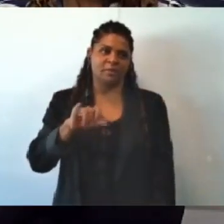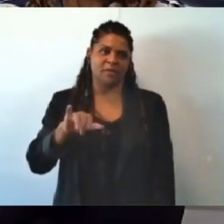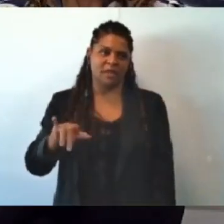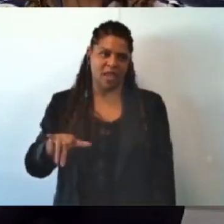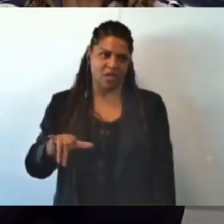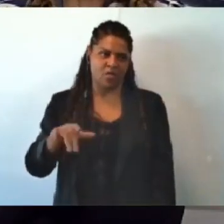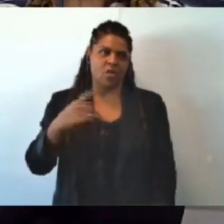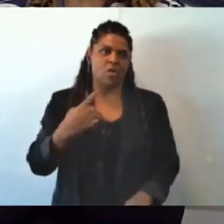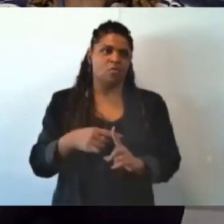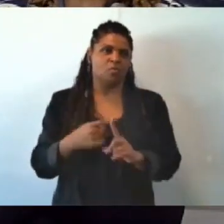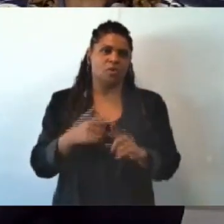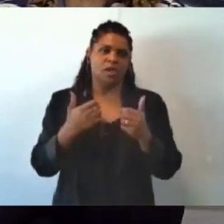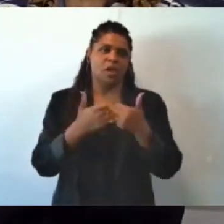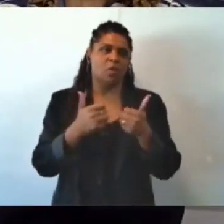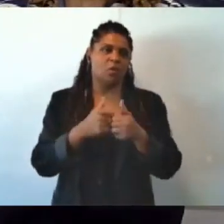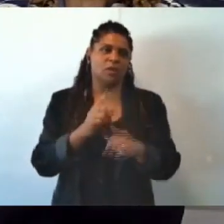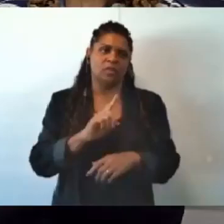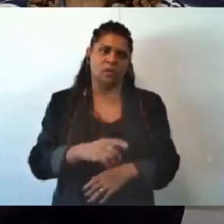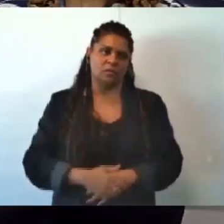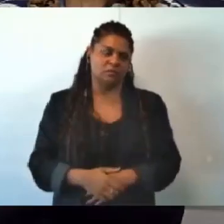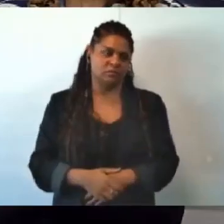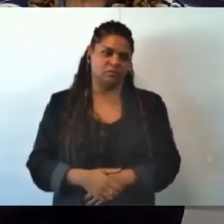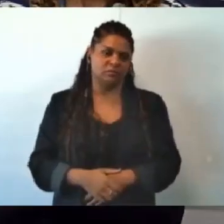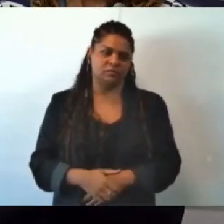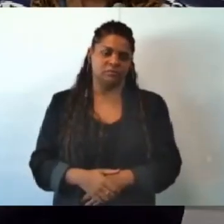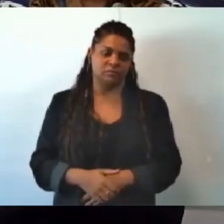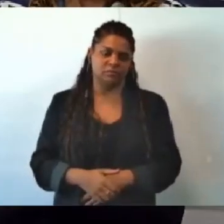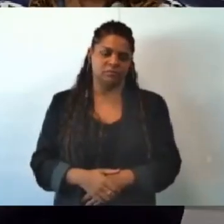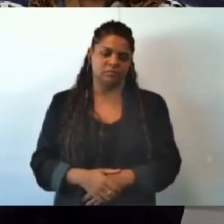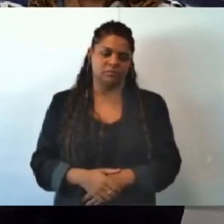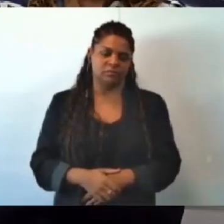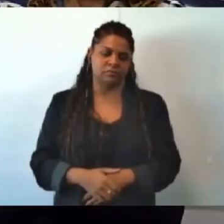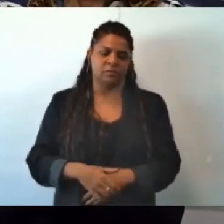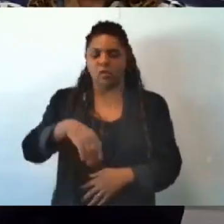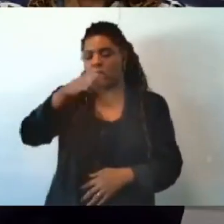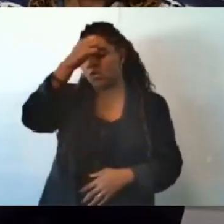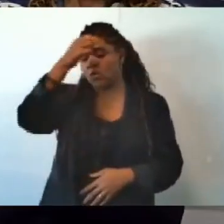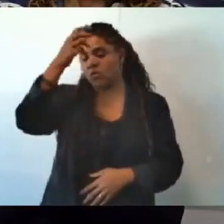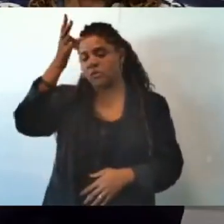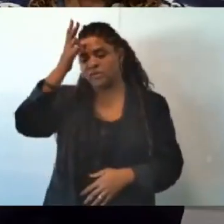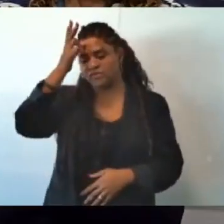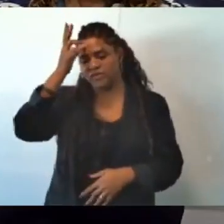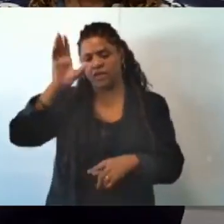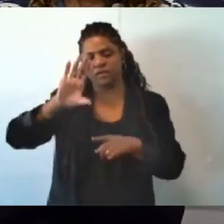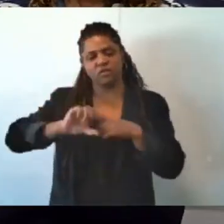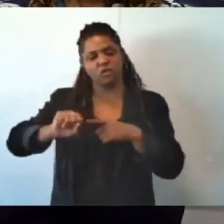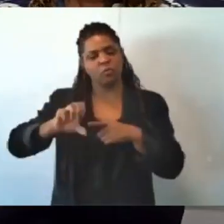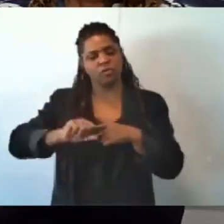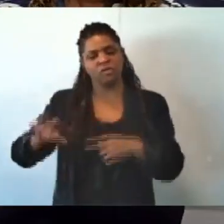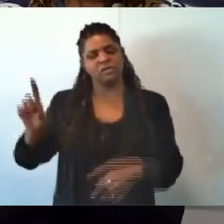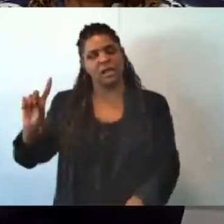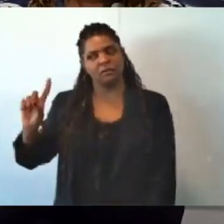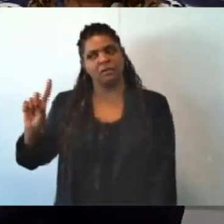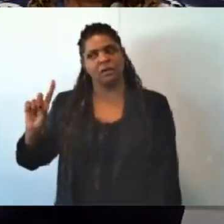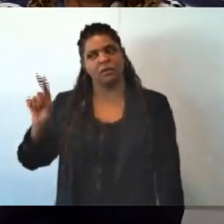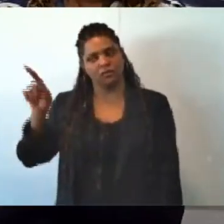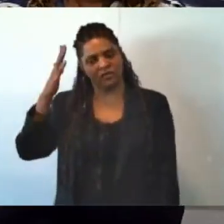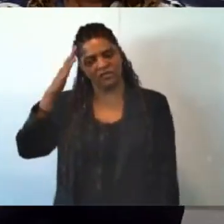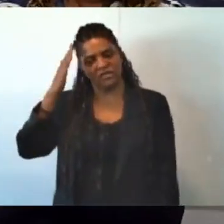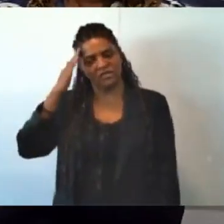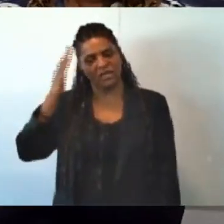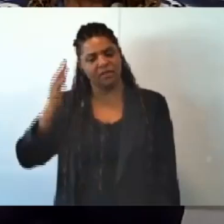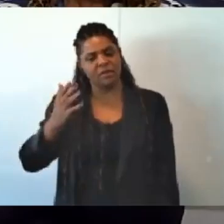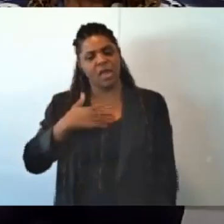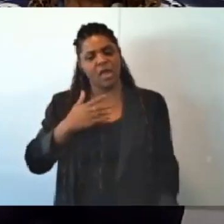lá, né? Oh. Que é o prefeito. Prefeito, não estou puxando saco, não. Você sabe disso. Prefeito, vim morar na floresta,